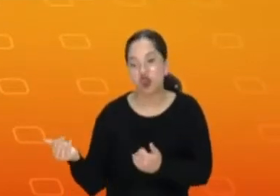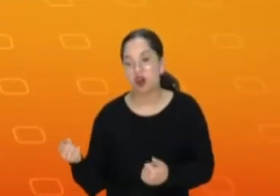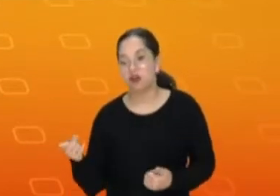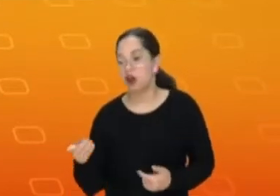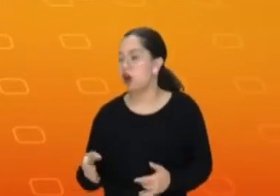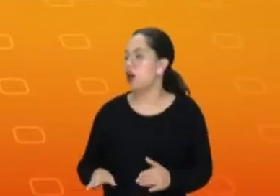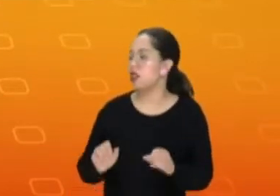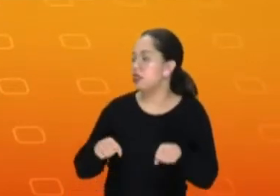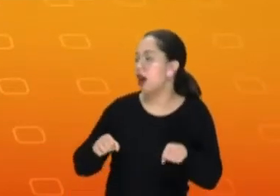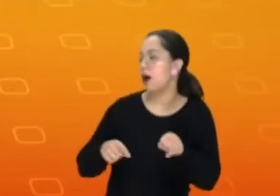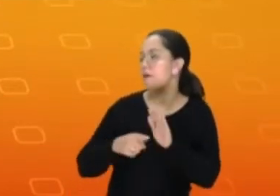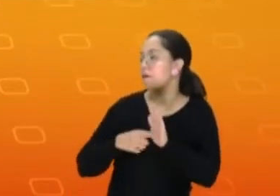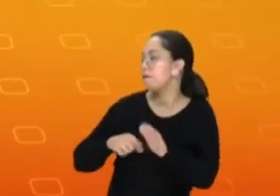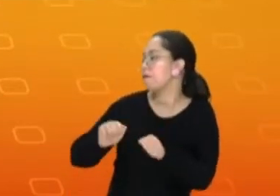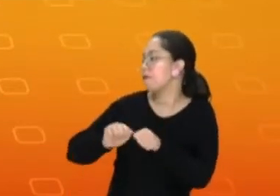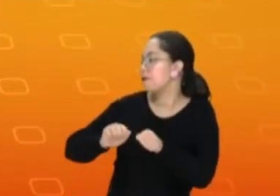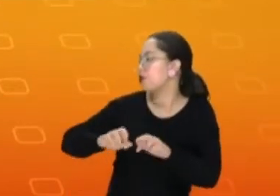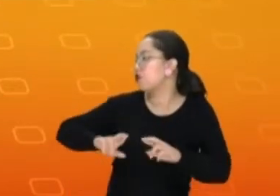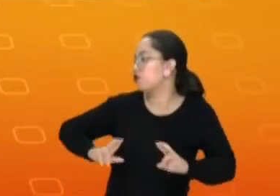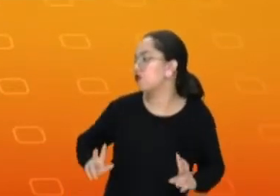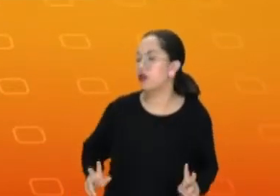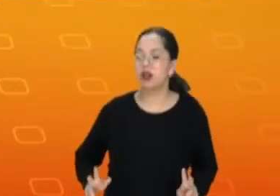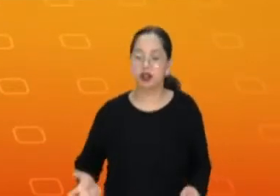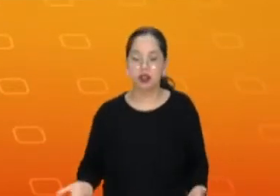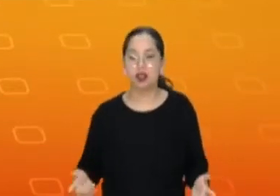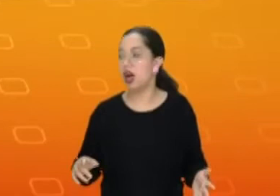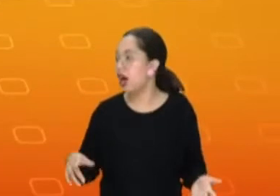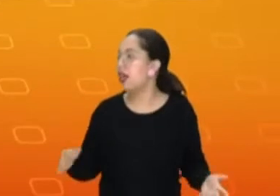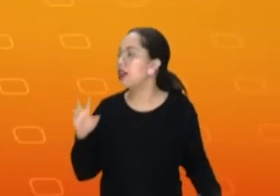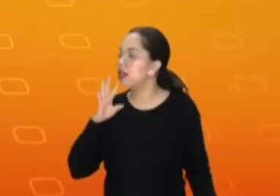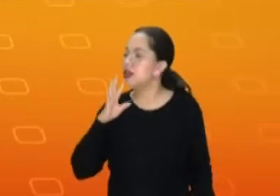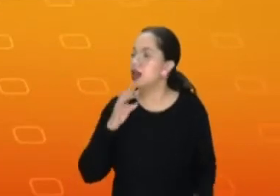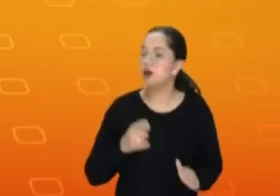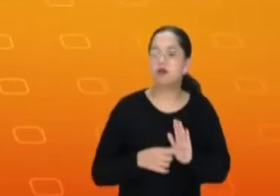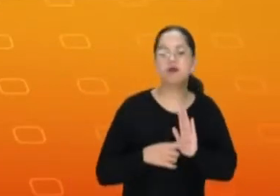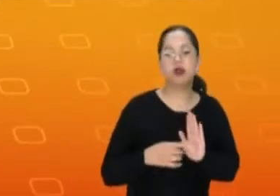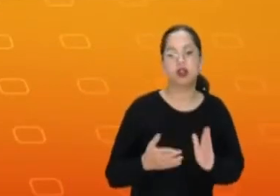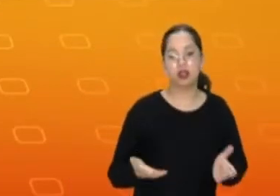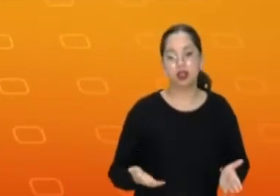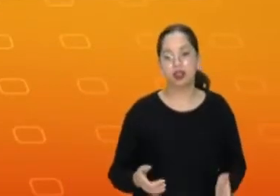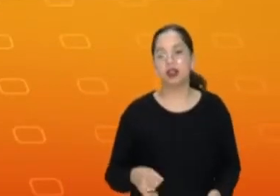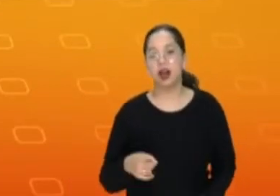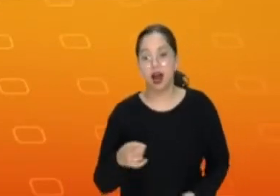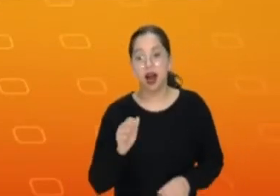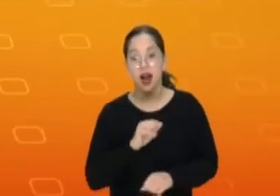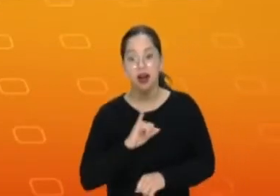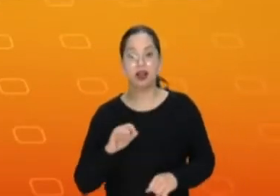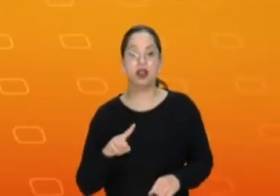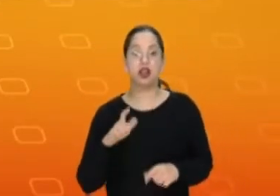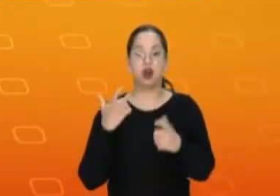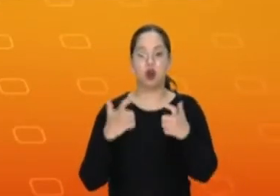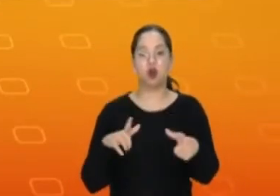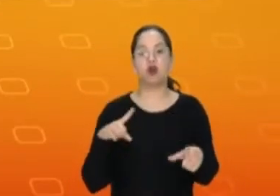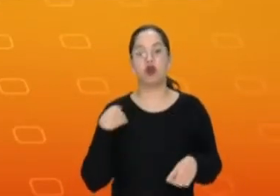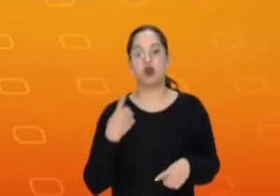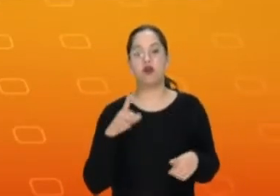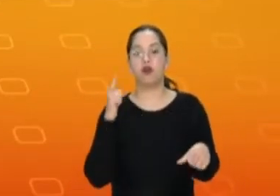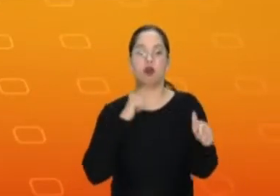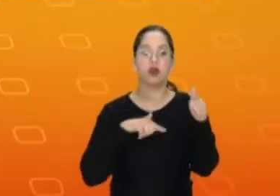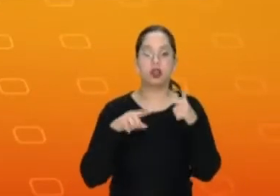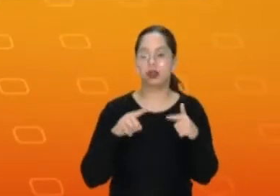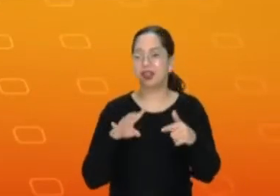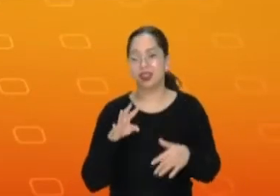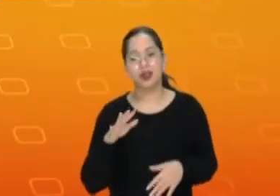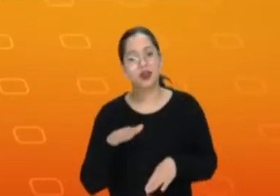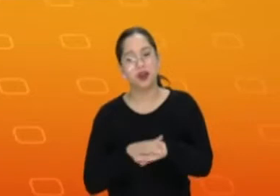lá. E você provoca, você incentiva. E aonde que a gente vai conseguir? Essa conversa que a gente está tendo aqui é muito legal,